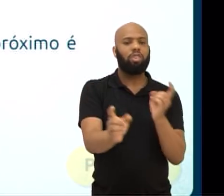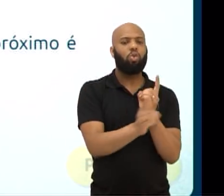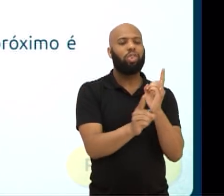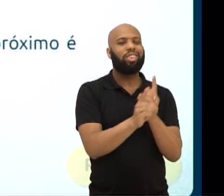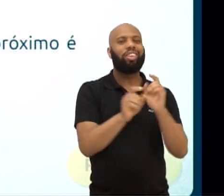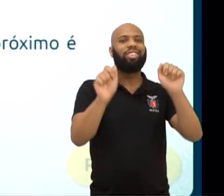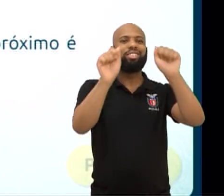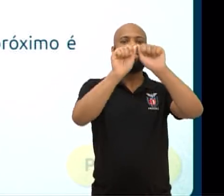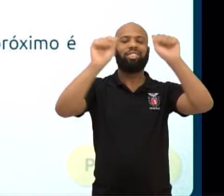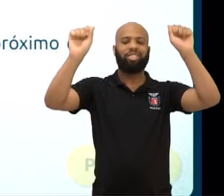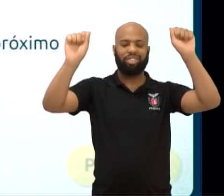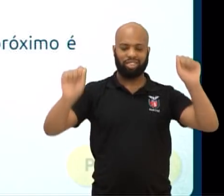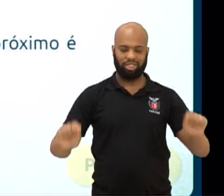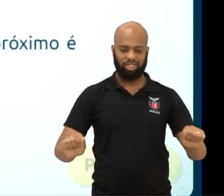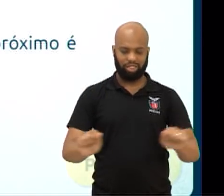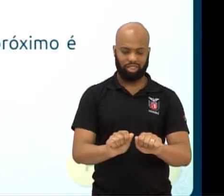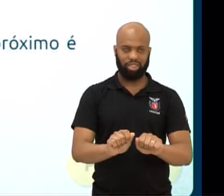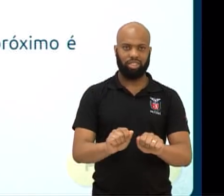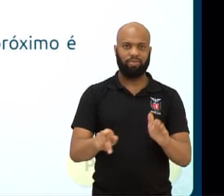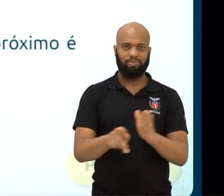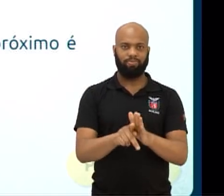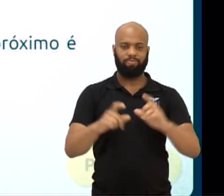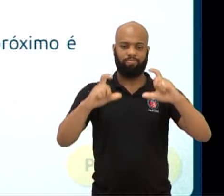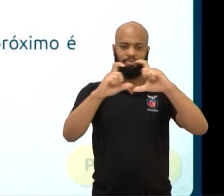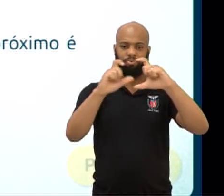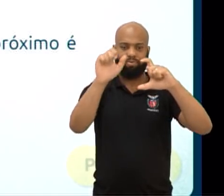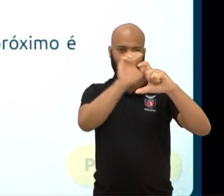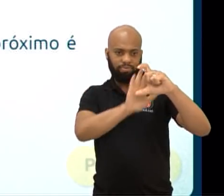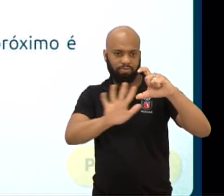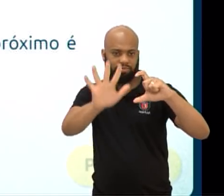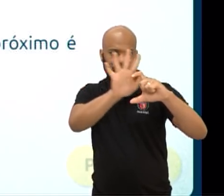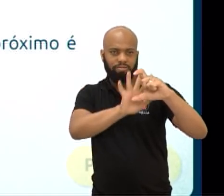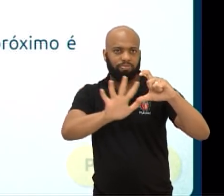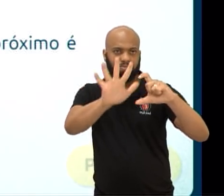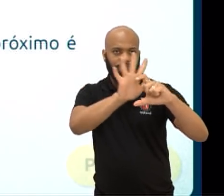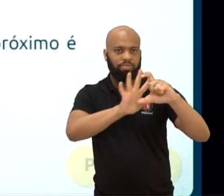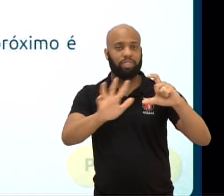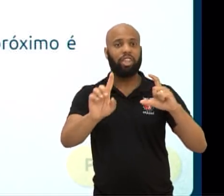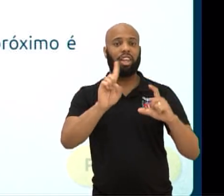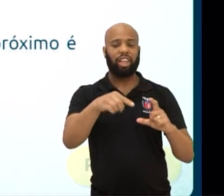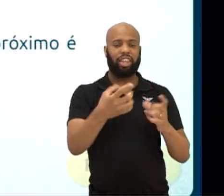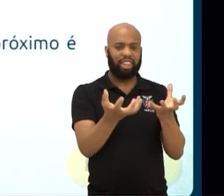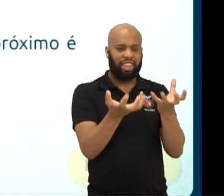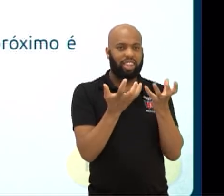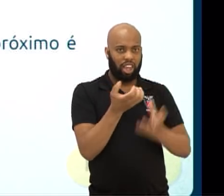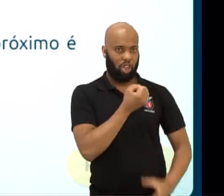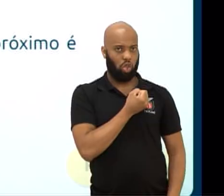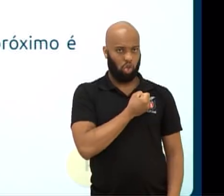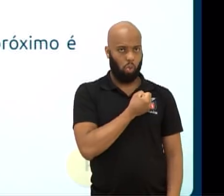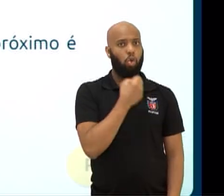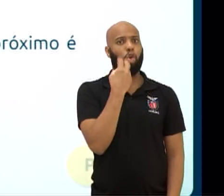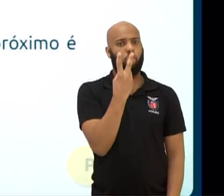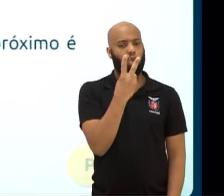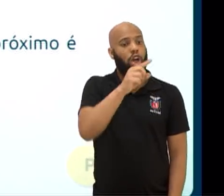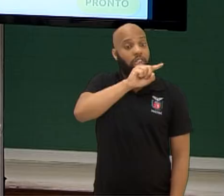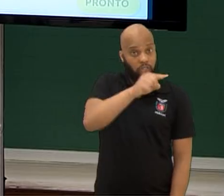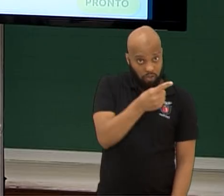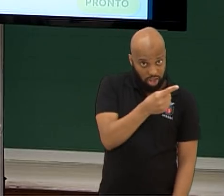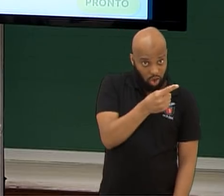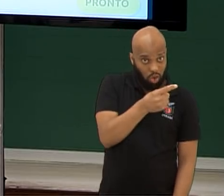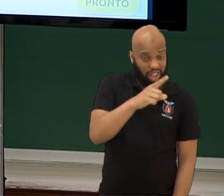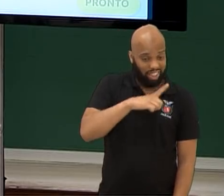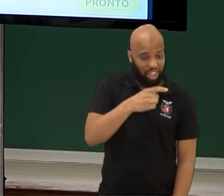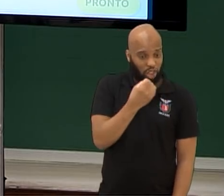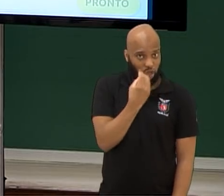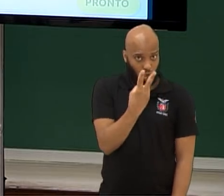que é a área do círculo arredondando para o centésimo mais próximo. É em metros